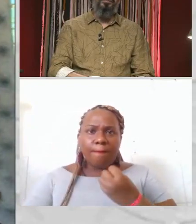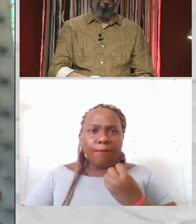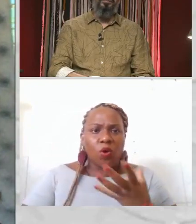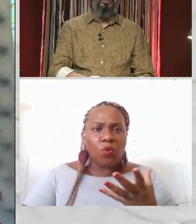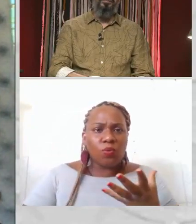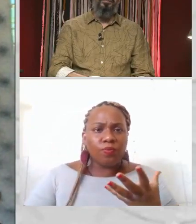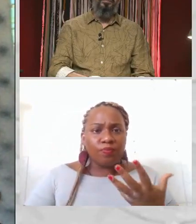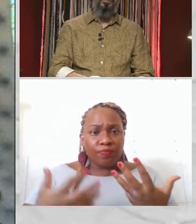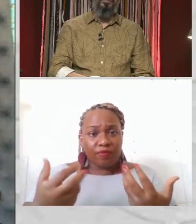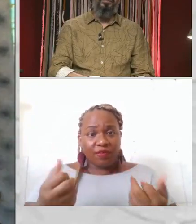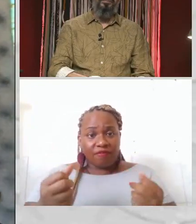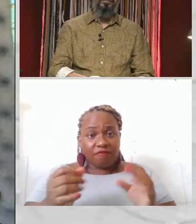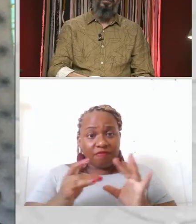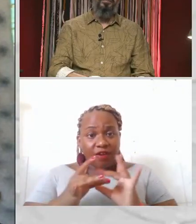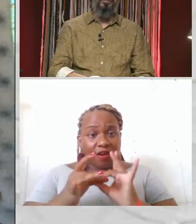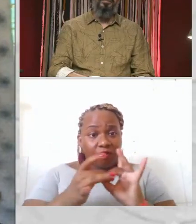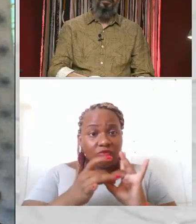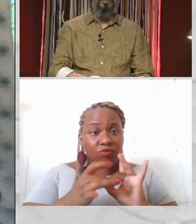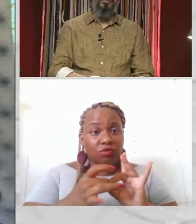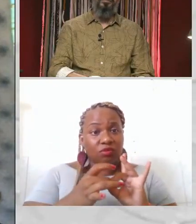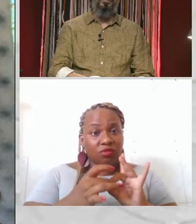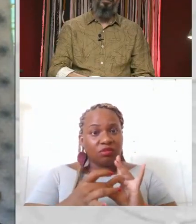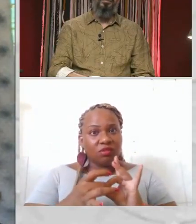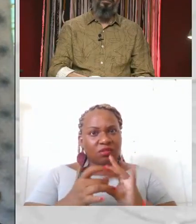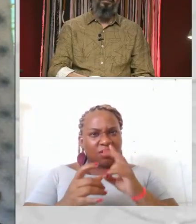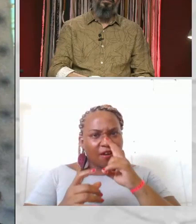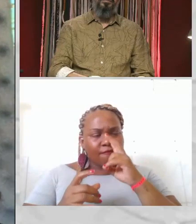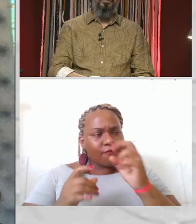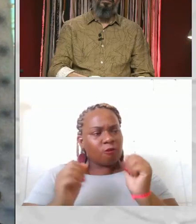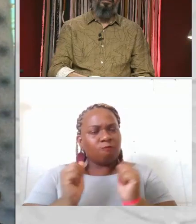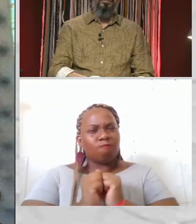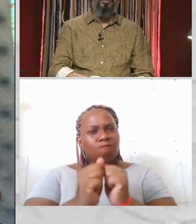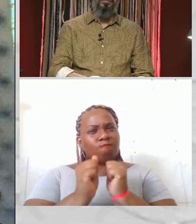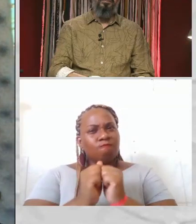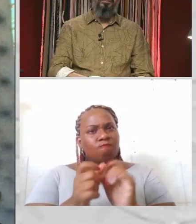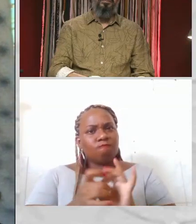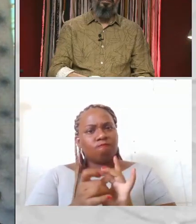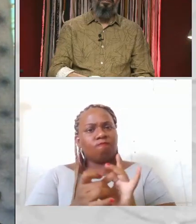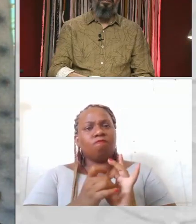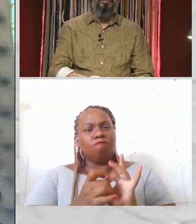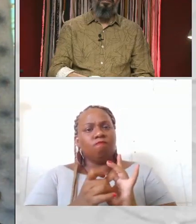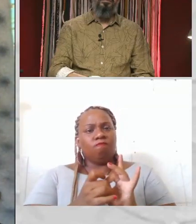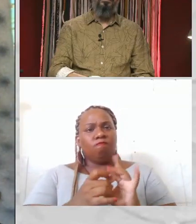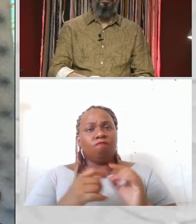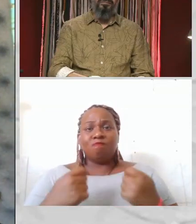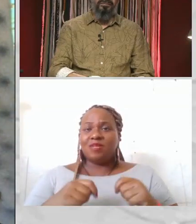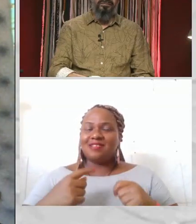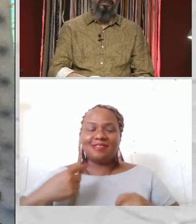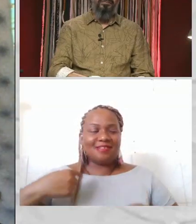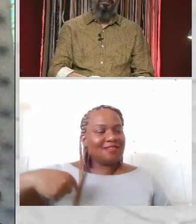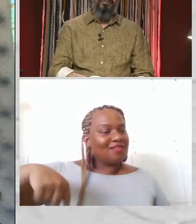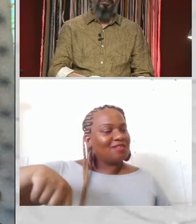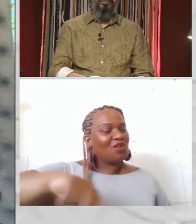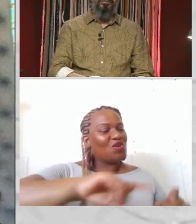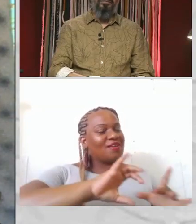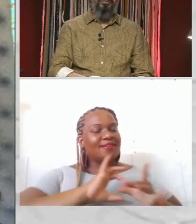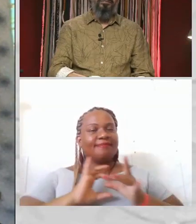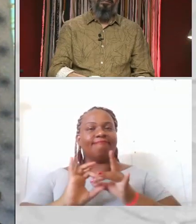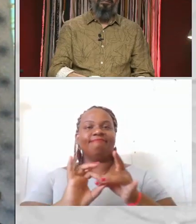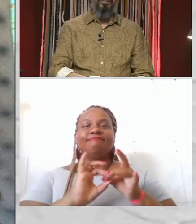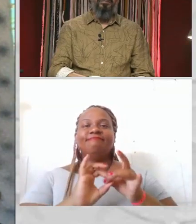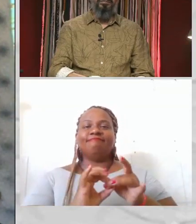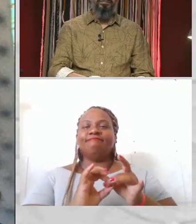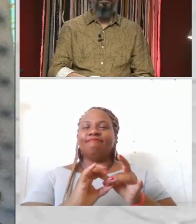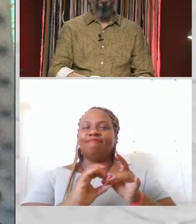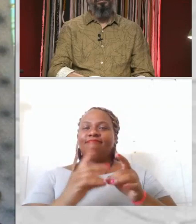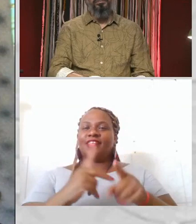unir, vamos se fortalecer. É necessário que a gente una os nossos elos para a gente conseguir vencer